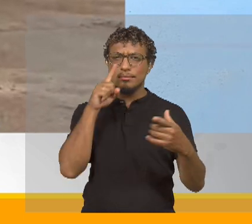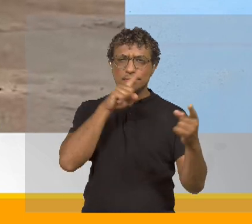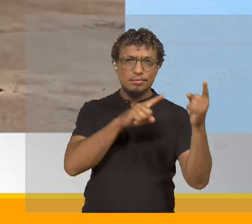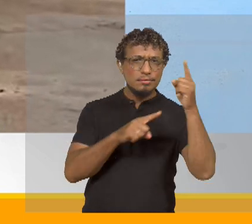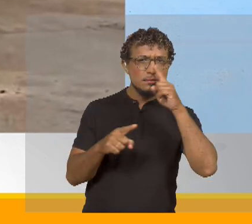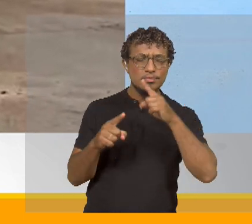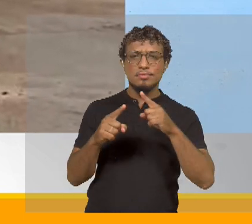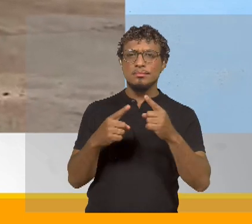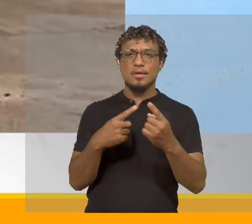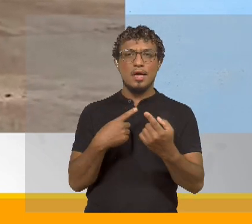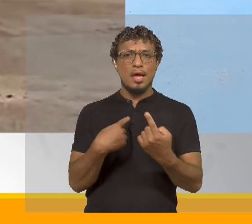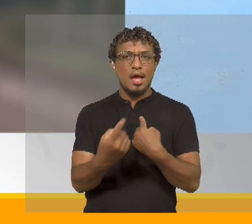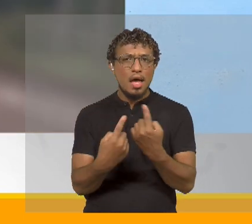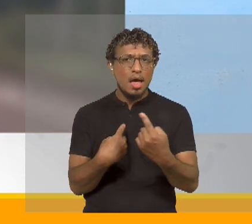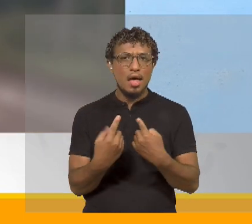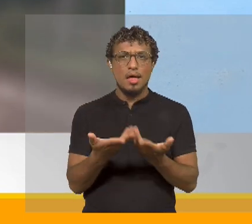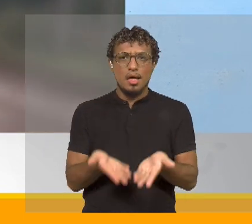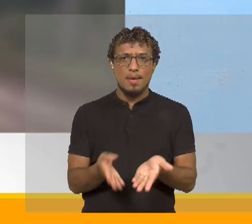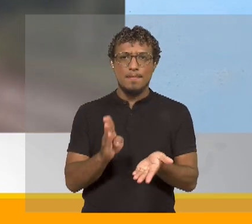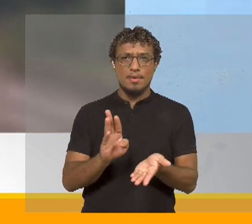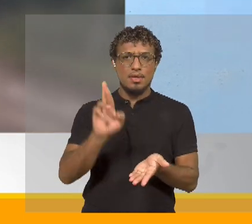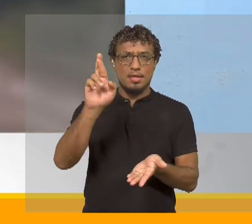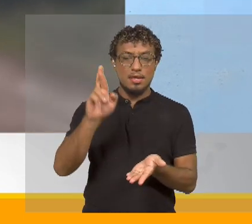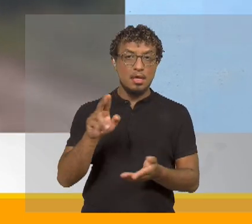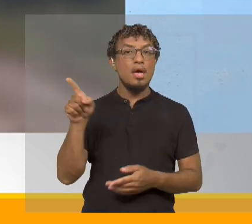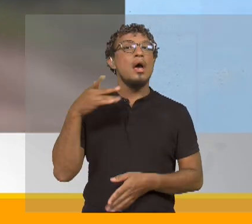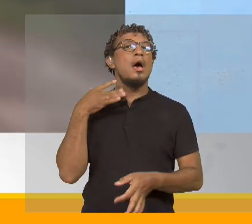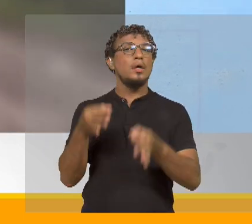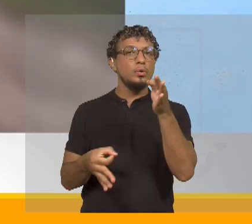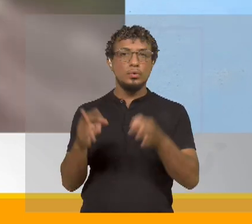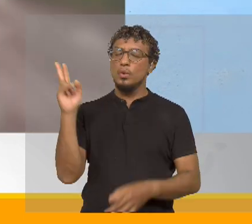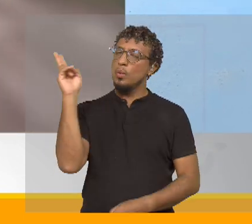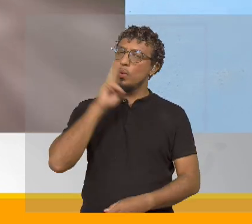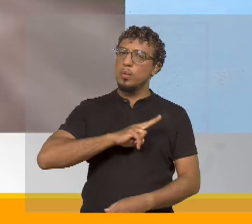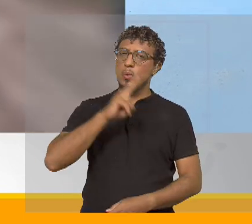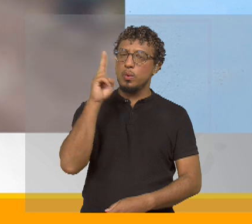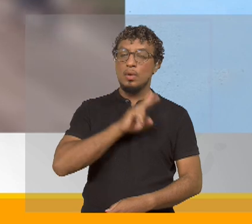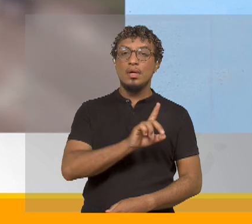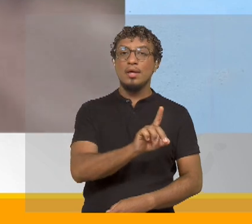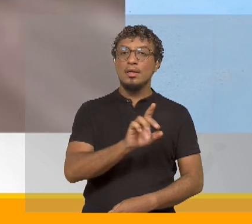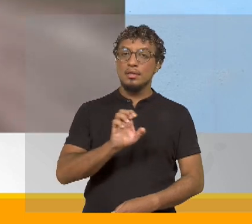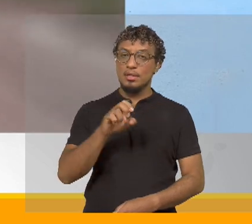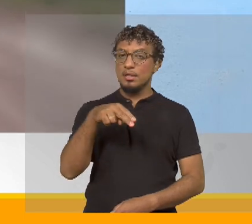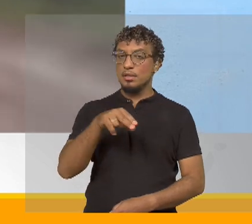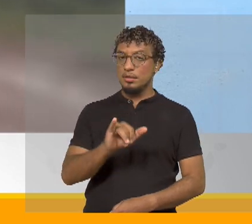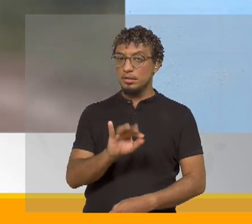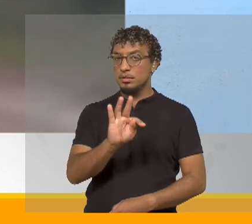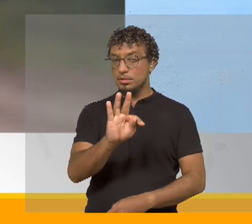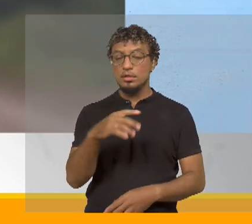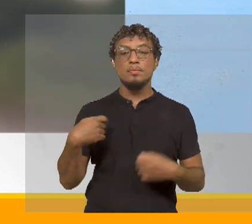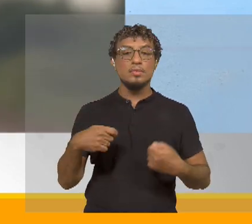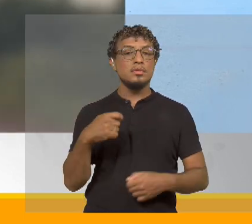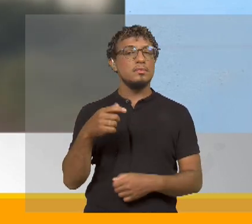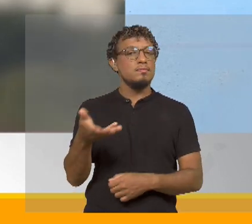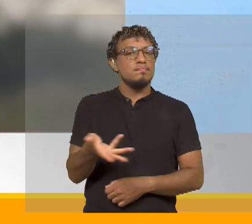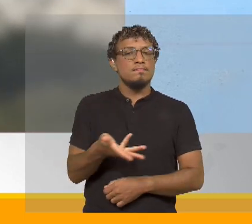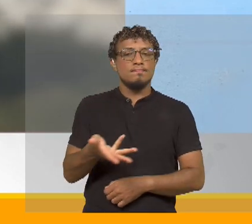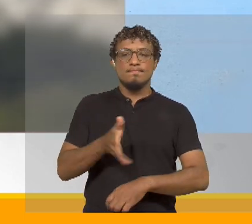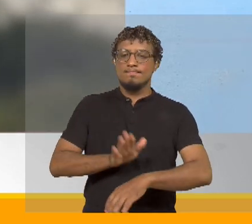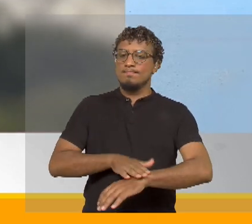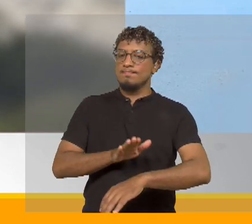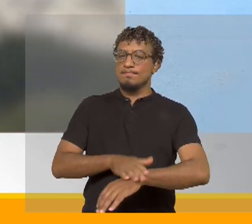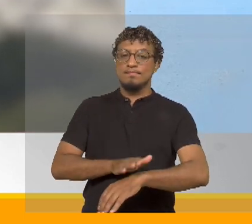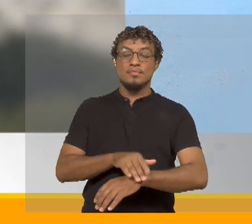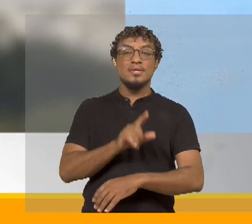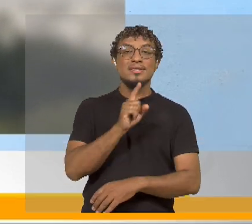rodovia. Na decisão, a Justiça determinou caráter de urgência e o DENIT deverá concluir as providências